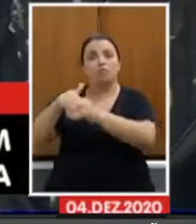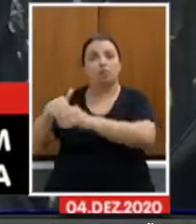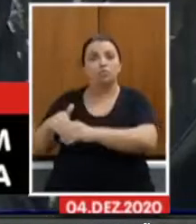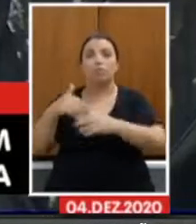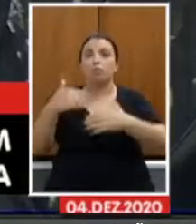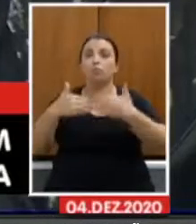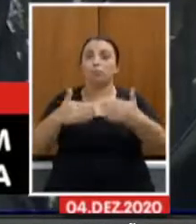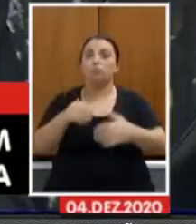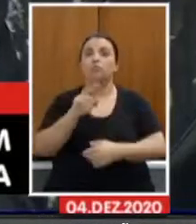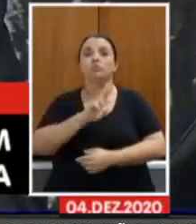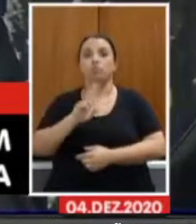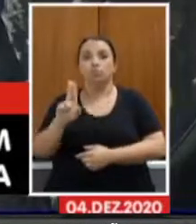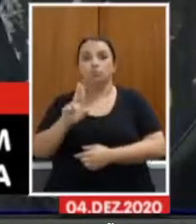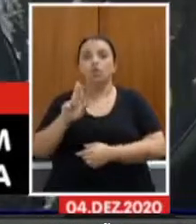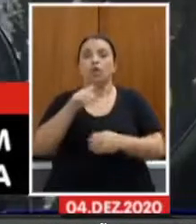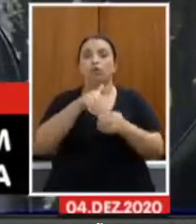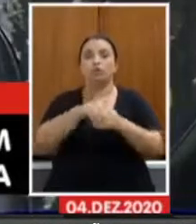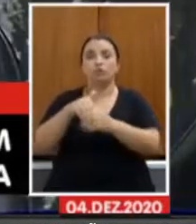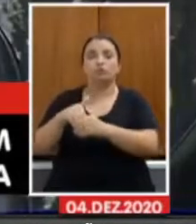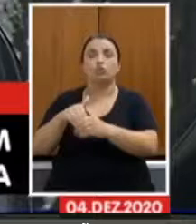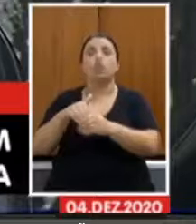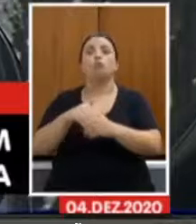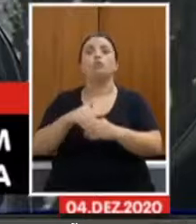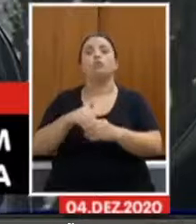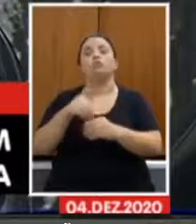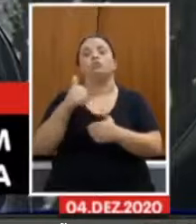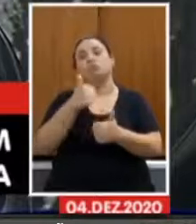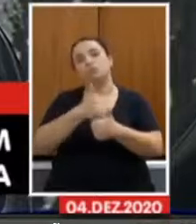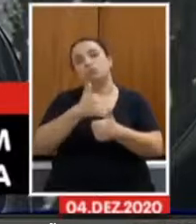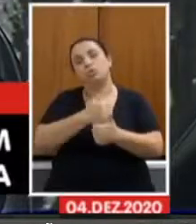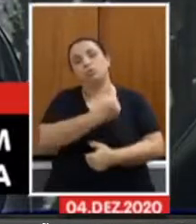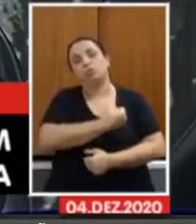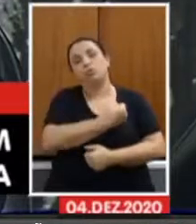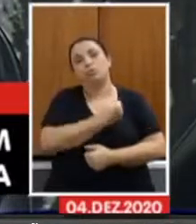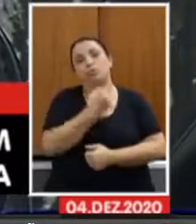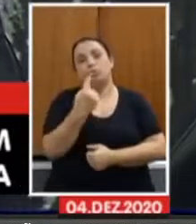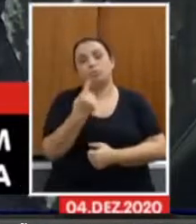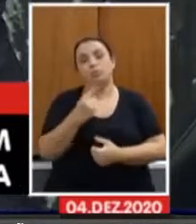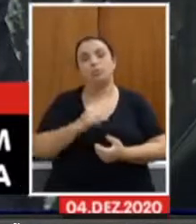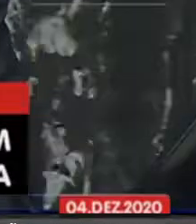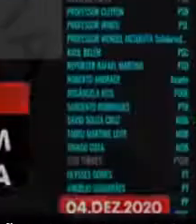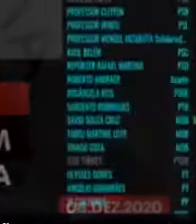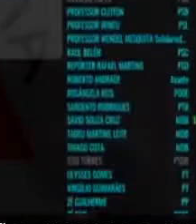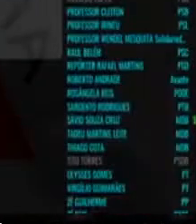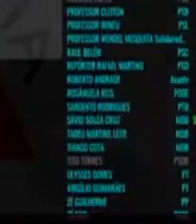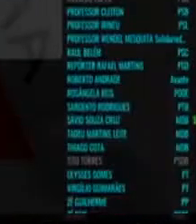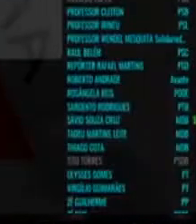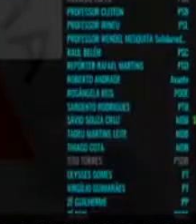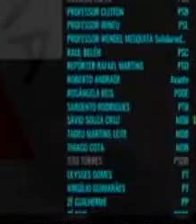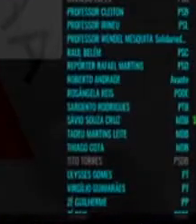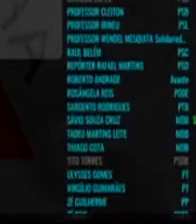nominal. Em votação, substitutivo número 1. Em votação.